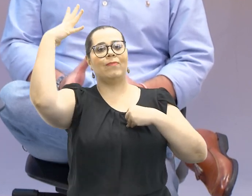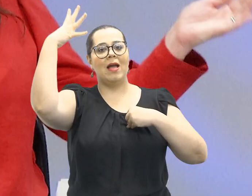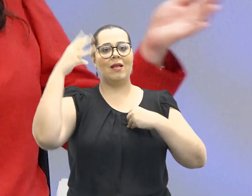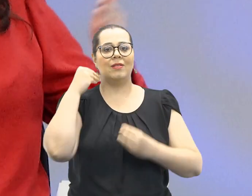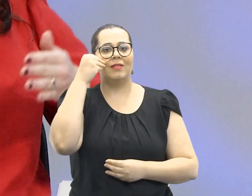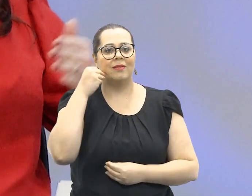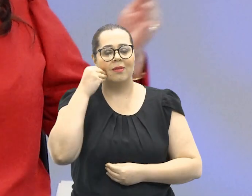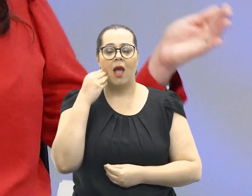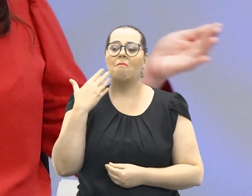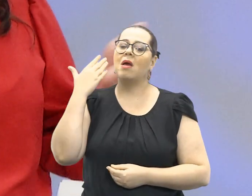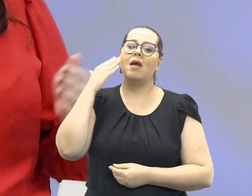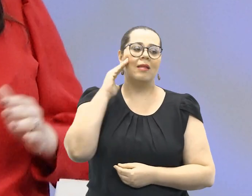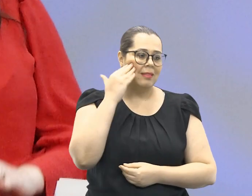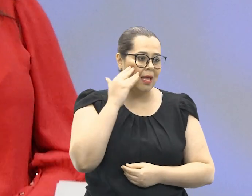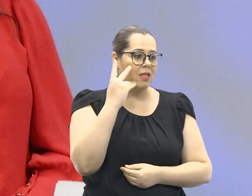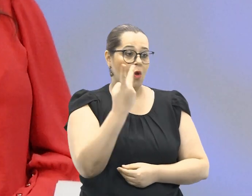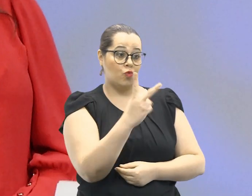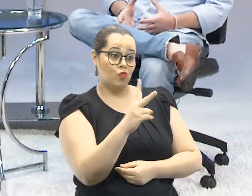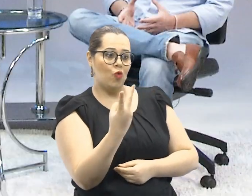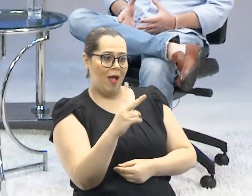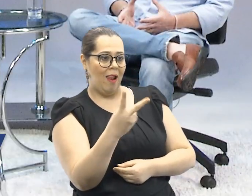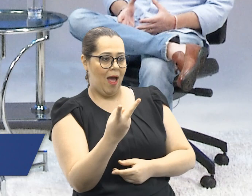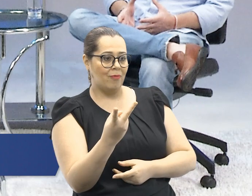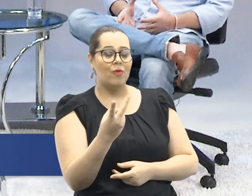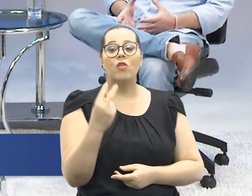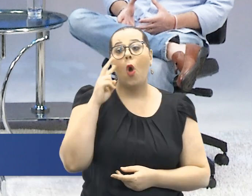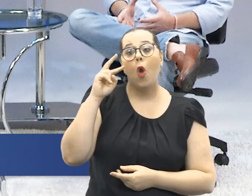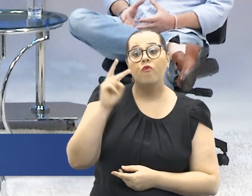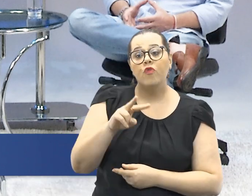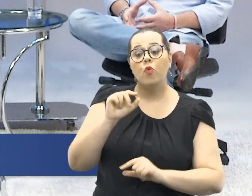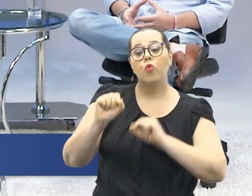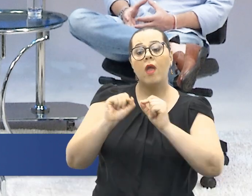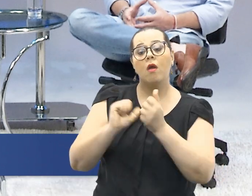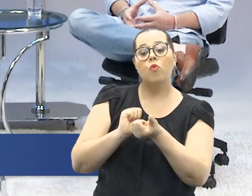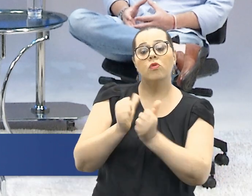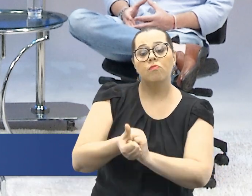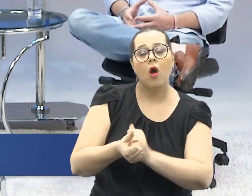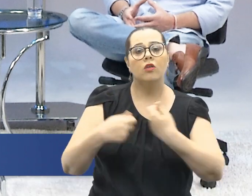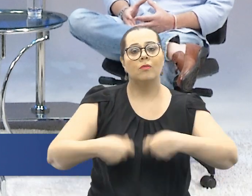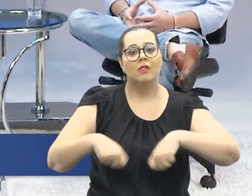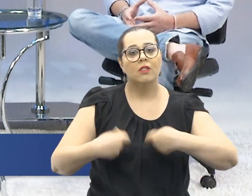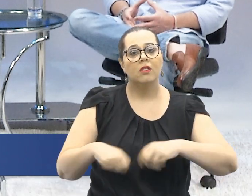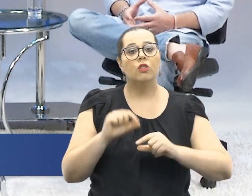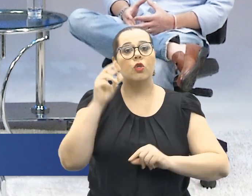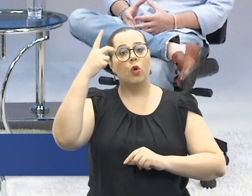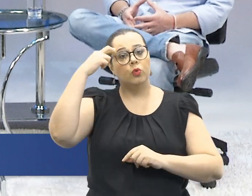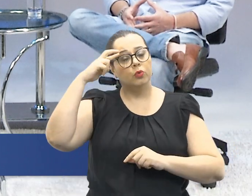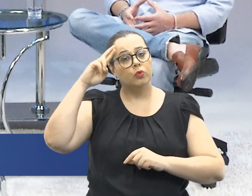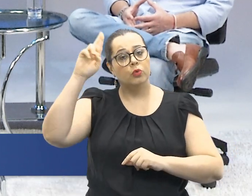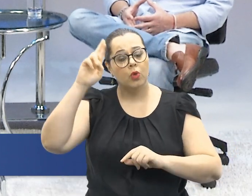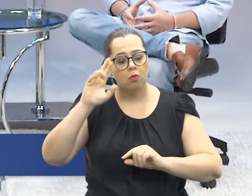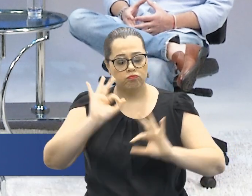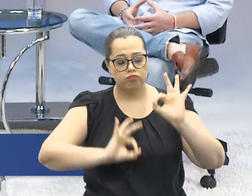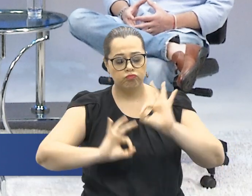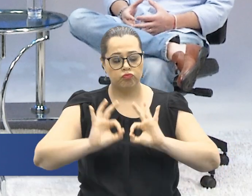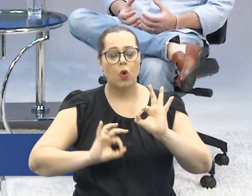realidade. Entender os dois lados. Exato. Ver o que o esporte precisa, ver o que aqueles gestores de esporte e